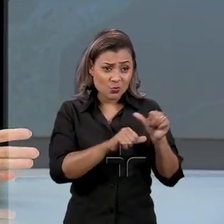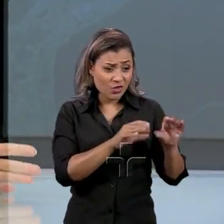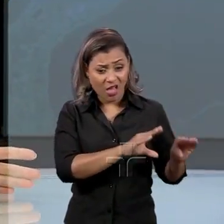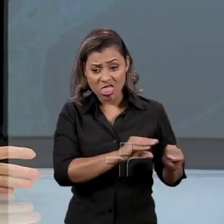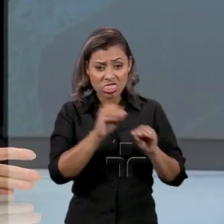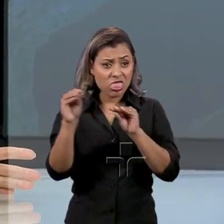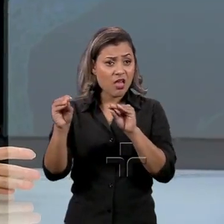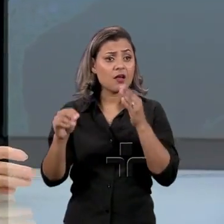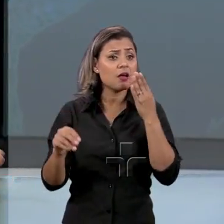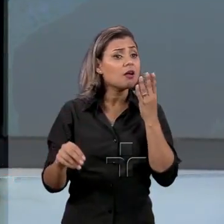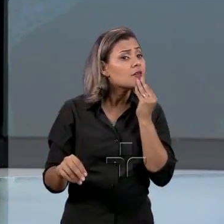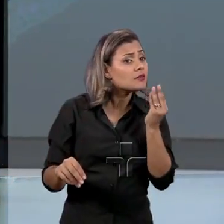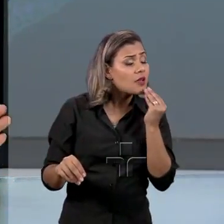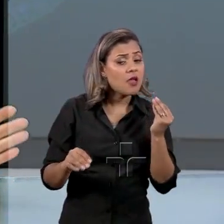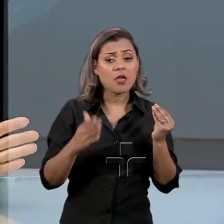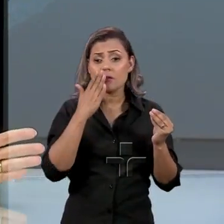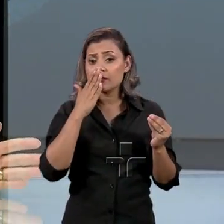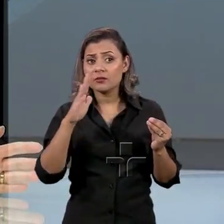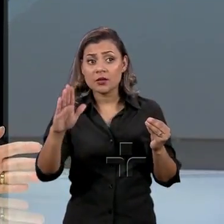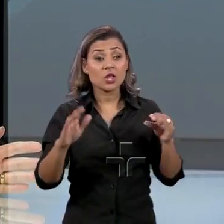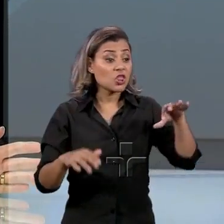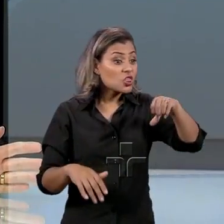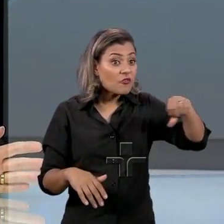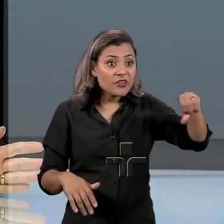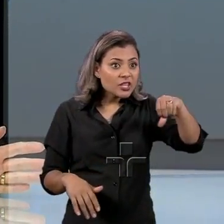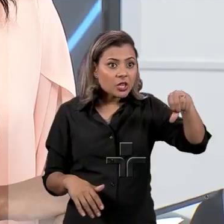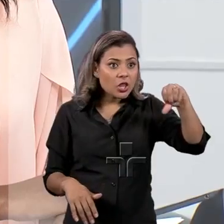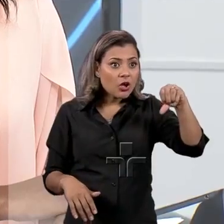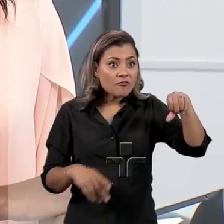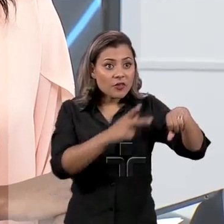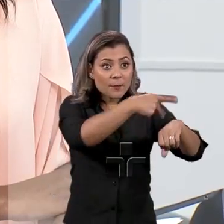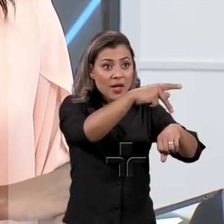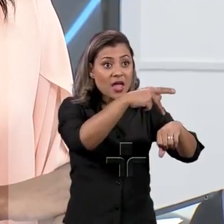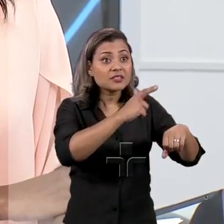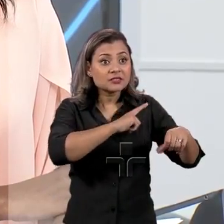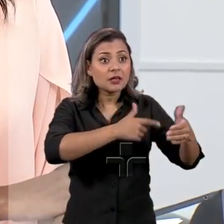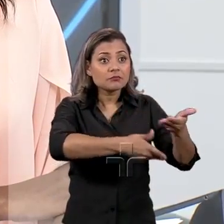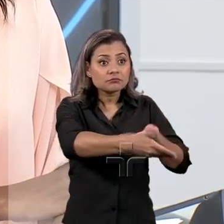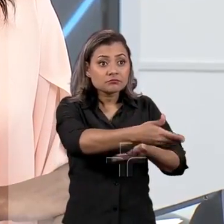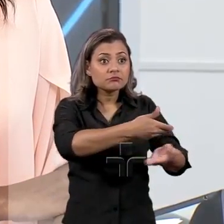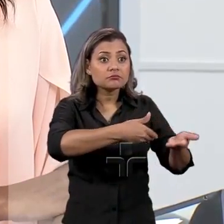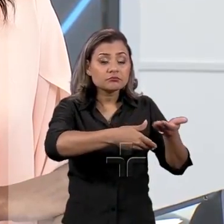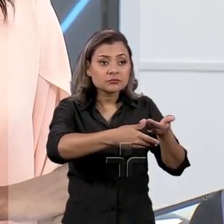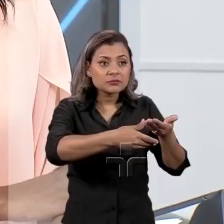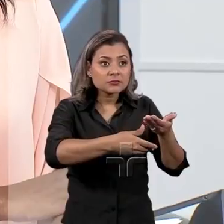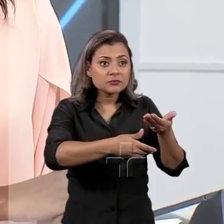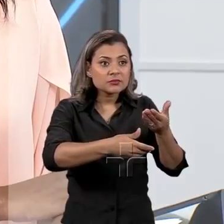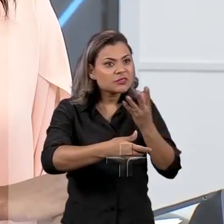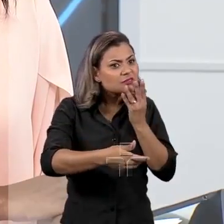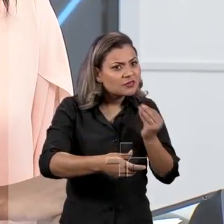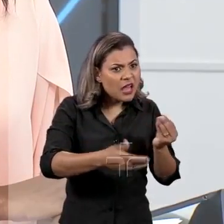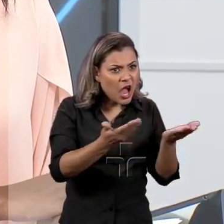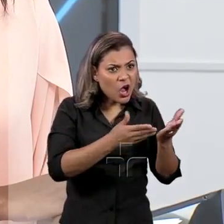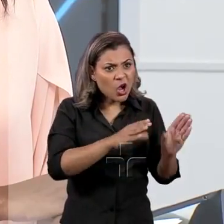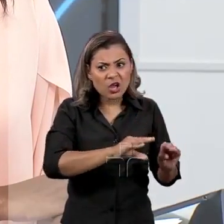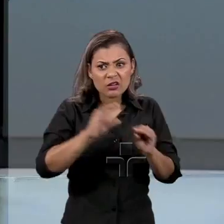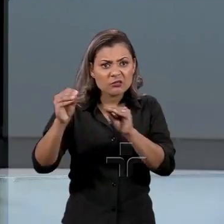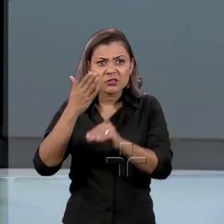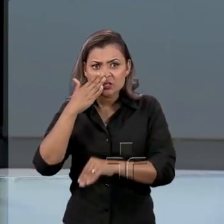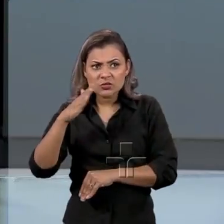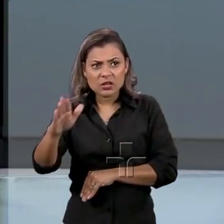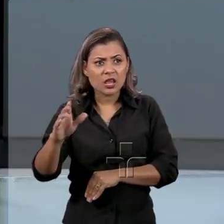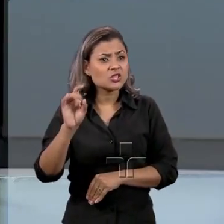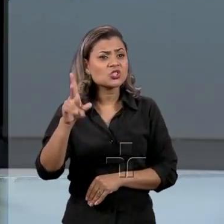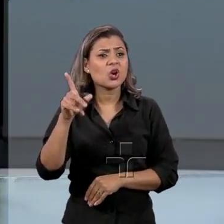mudar de Tel Aviv, onde 99,9% dos países do mundo mantém sua embaixada, para Jerusalém, onde apenas Estados Unidos e Guatemala